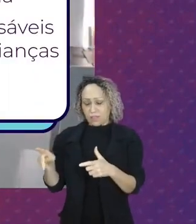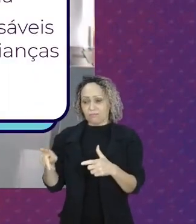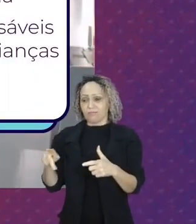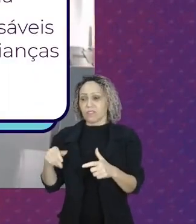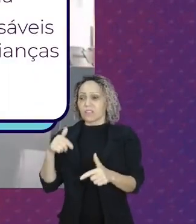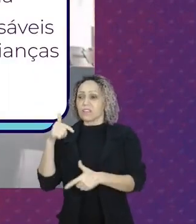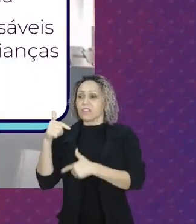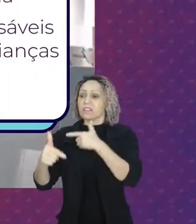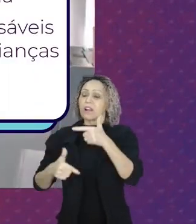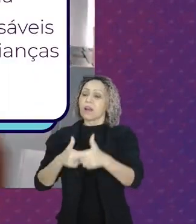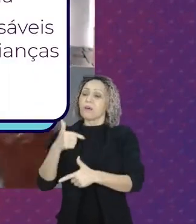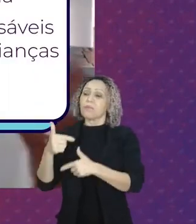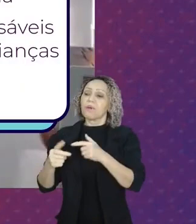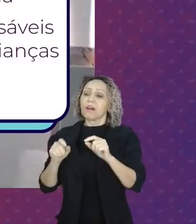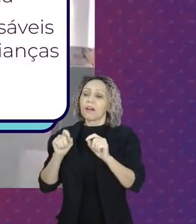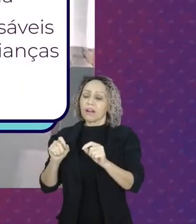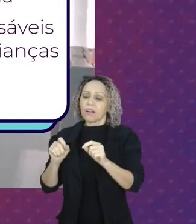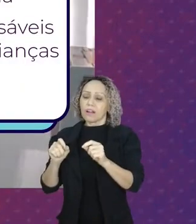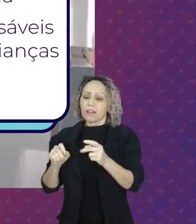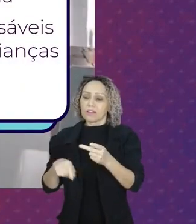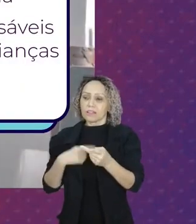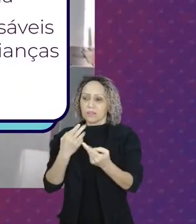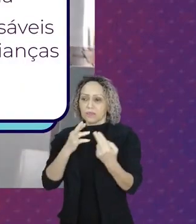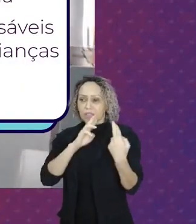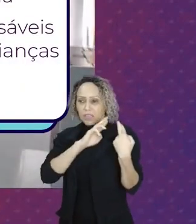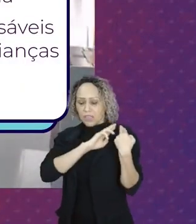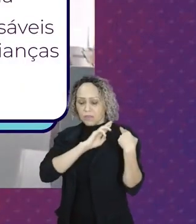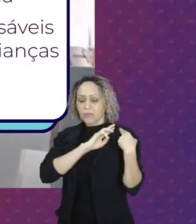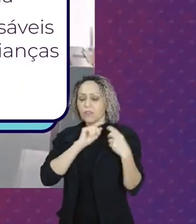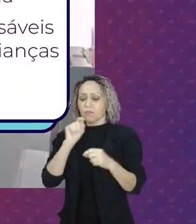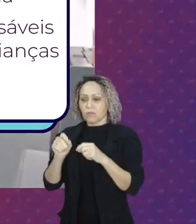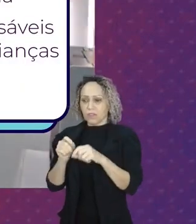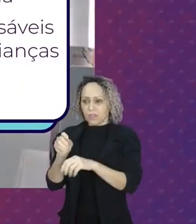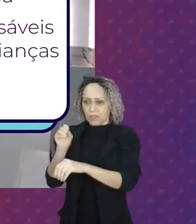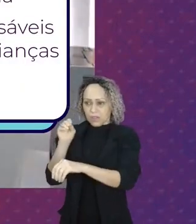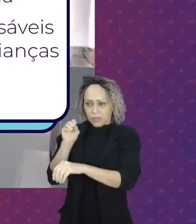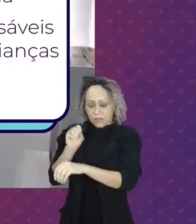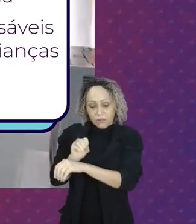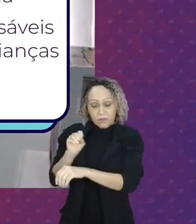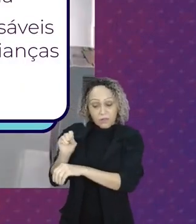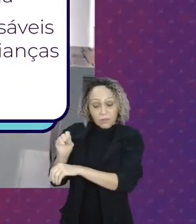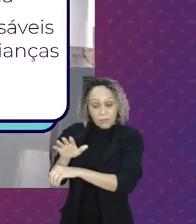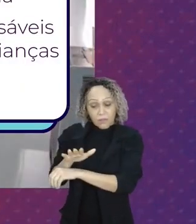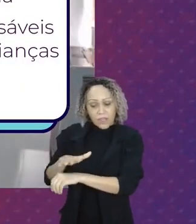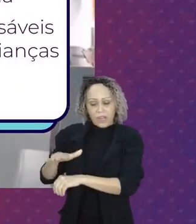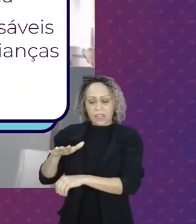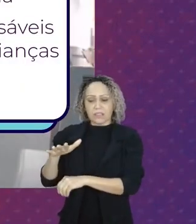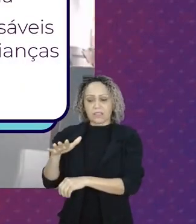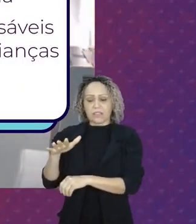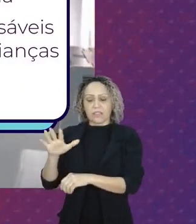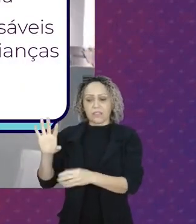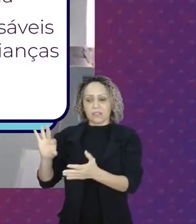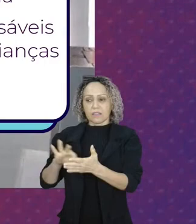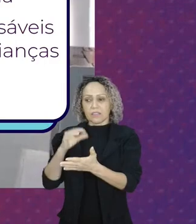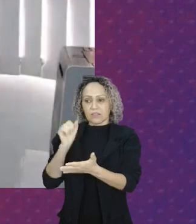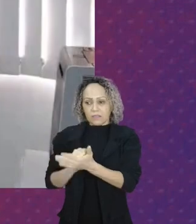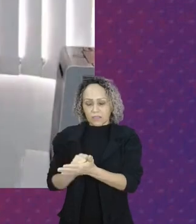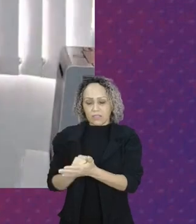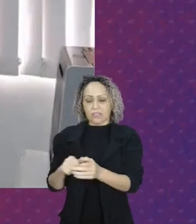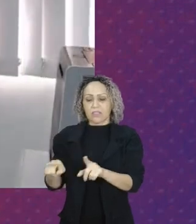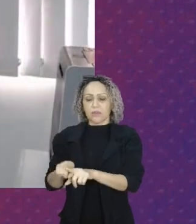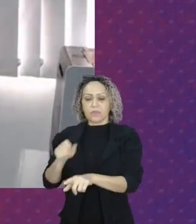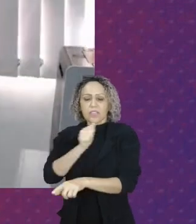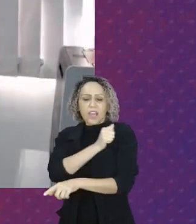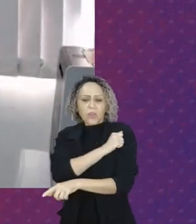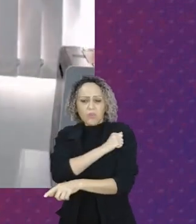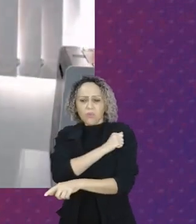funcionárias de escola, responsáveis legais pelas crianças matriculadas e também alunas,